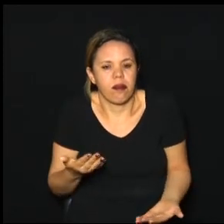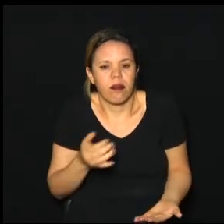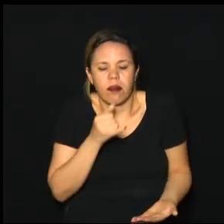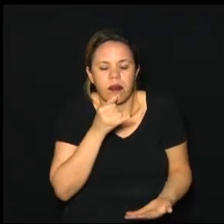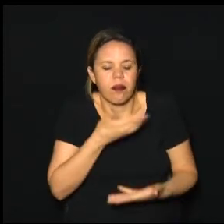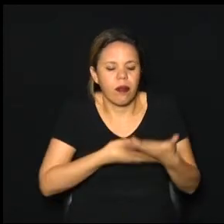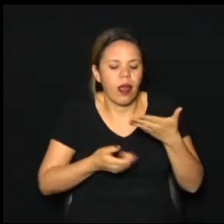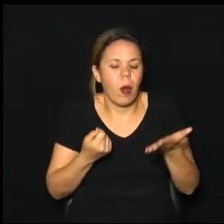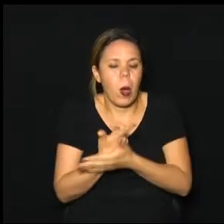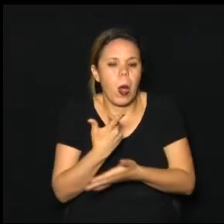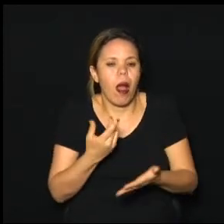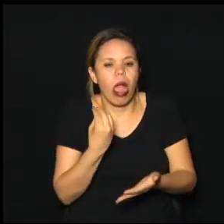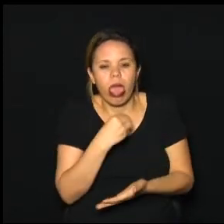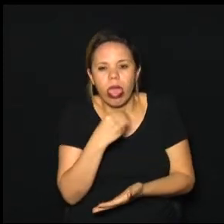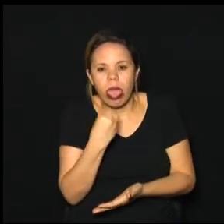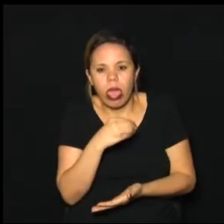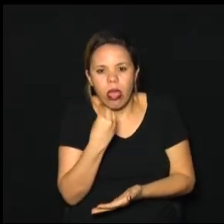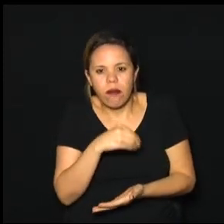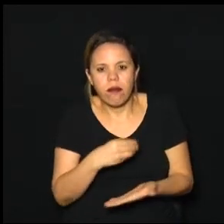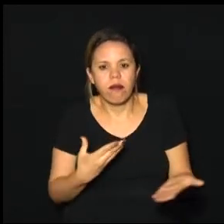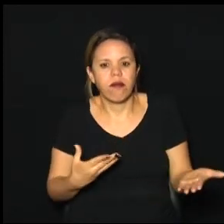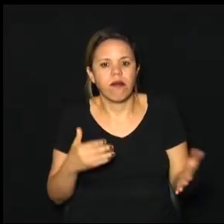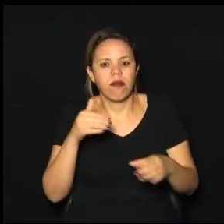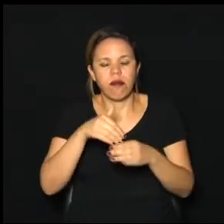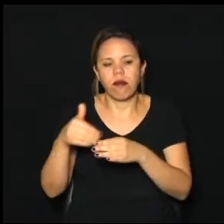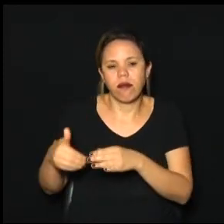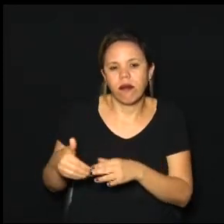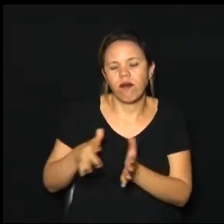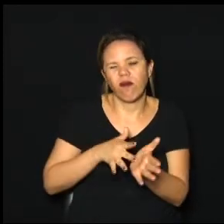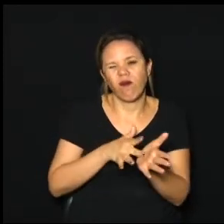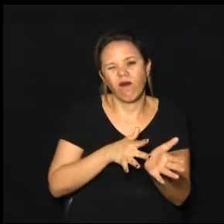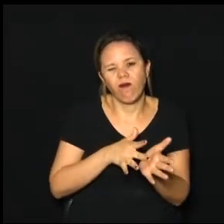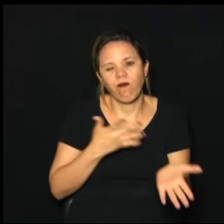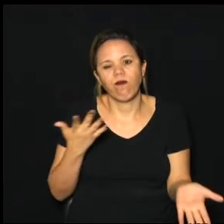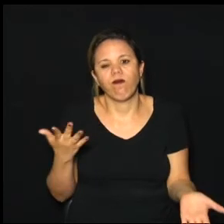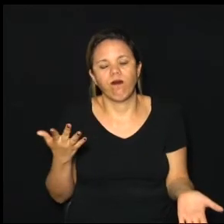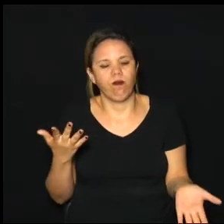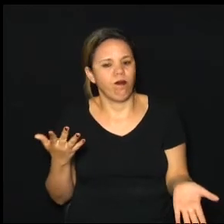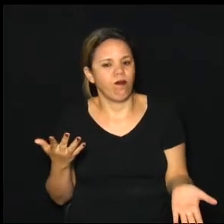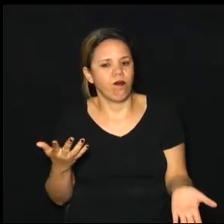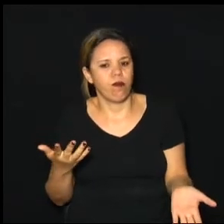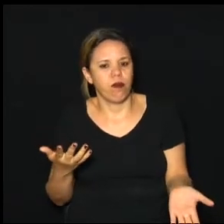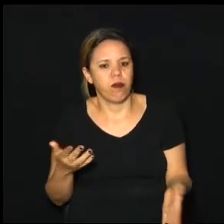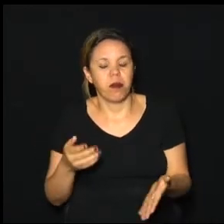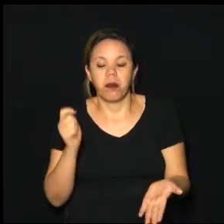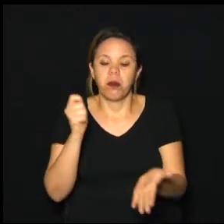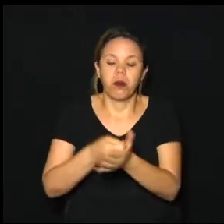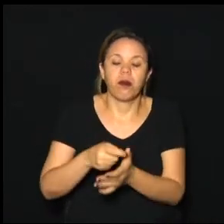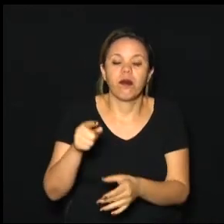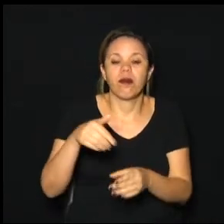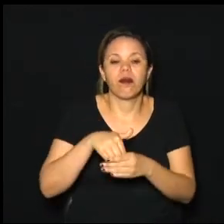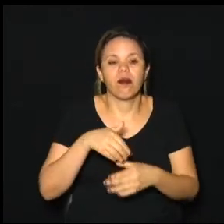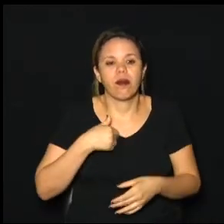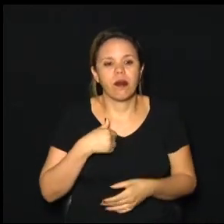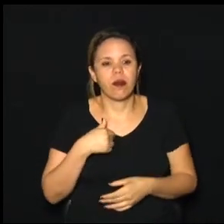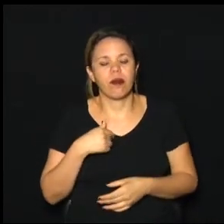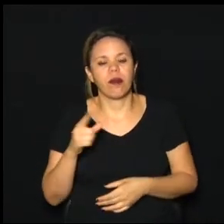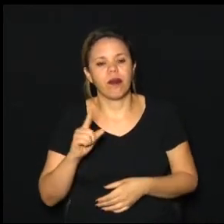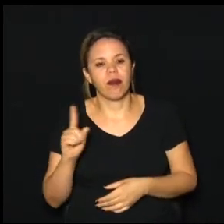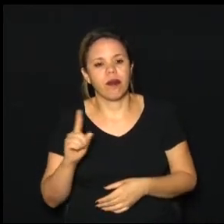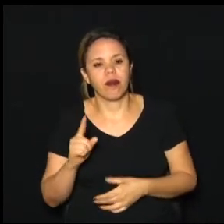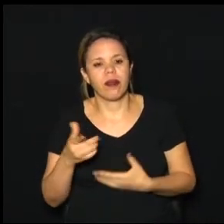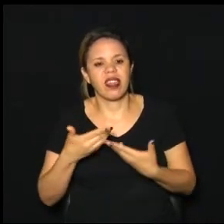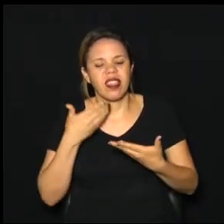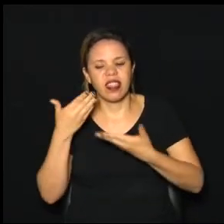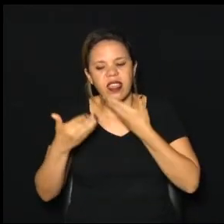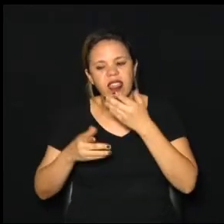de votos, né? A compra de votos disfarçada, evidentemente, né? Não é, estou te pagando tanto para você votar em mim, mas não, você está